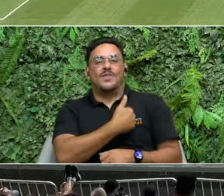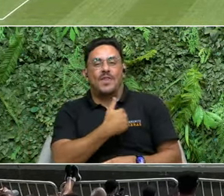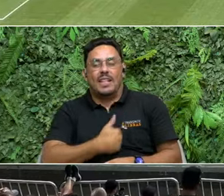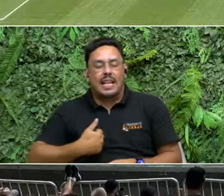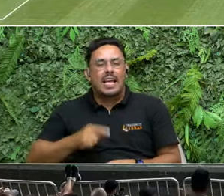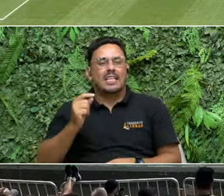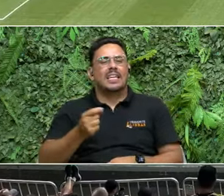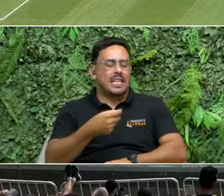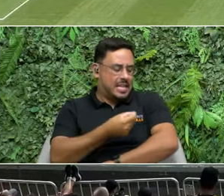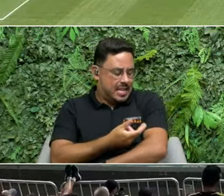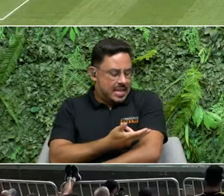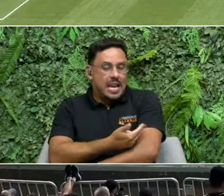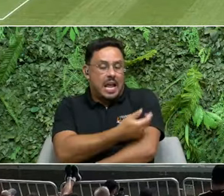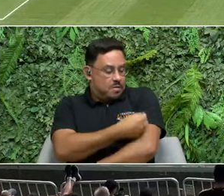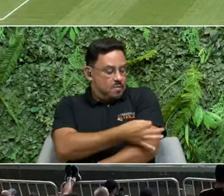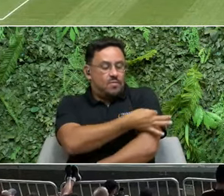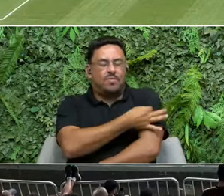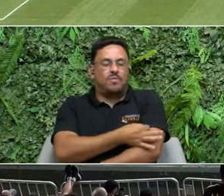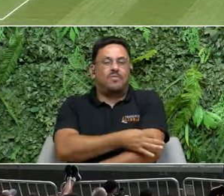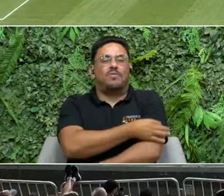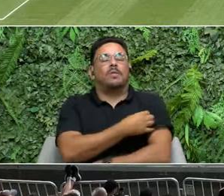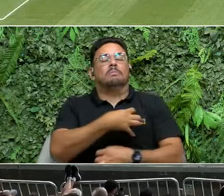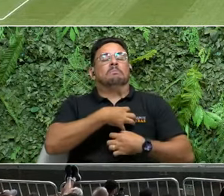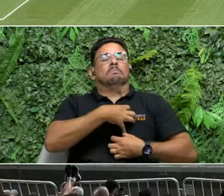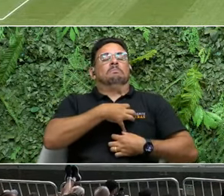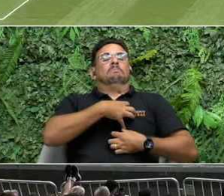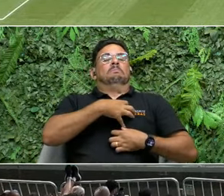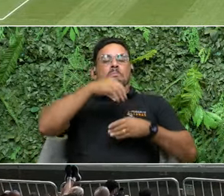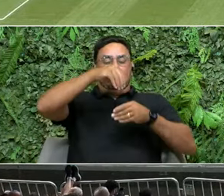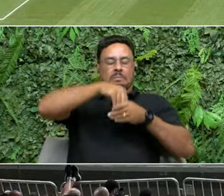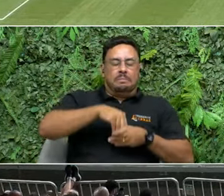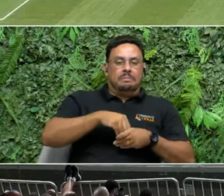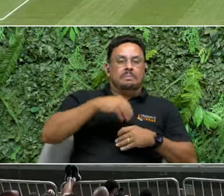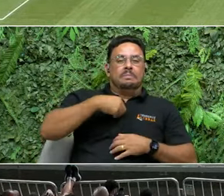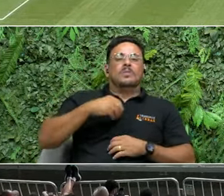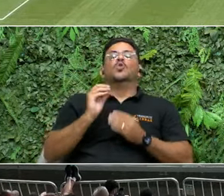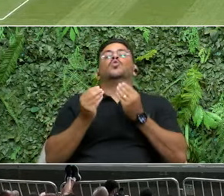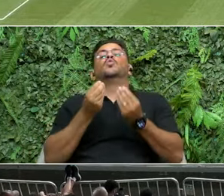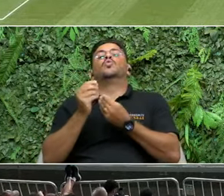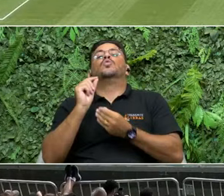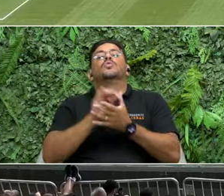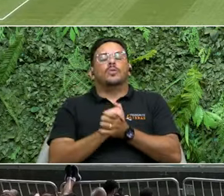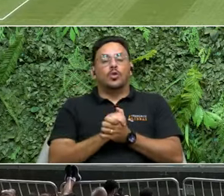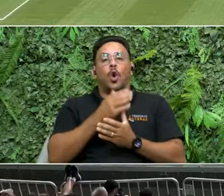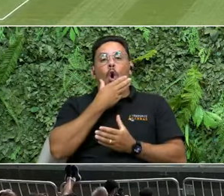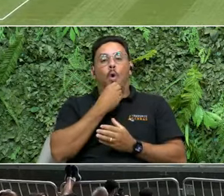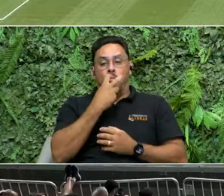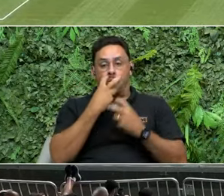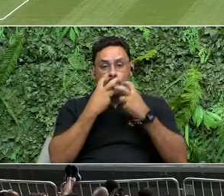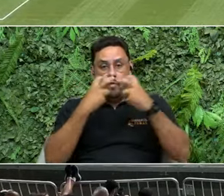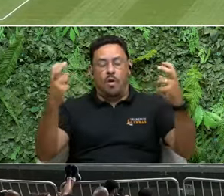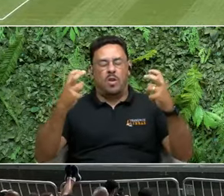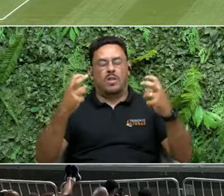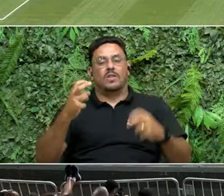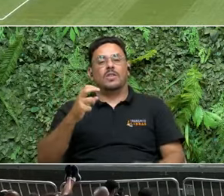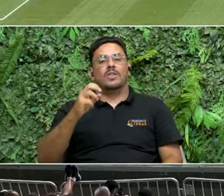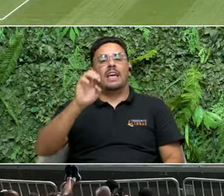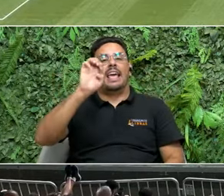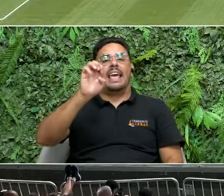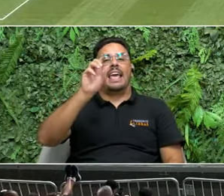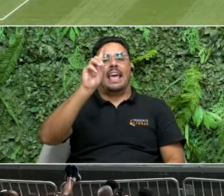que tatua as emoções na sua alma nosso pequeno e grande voz Eduardo lá